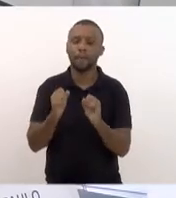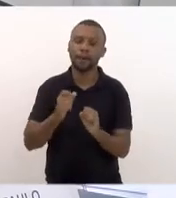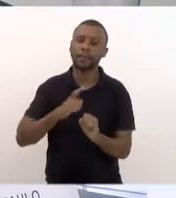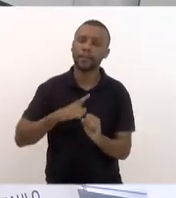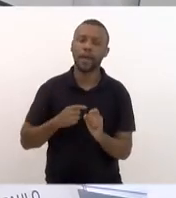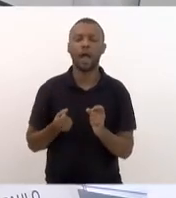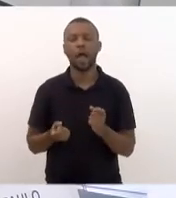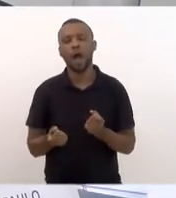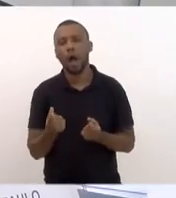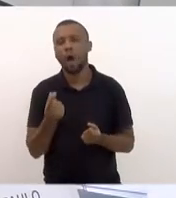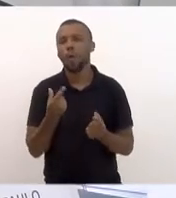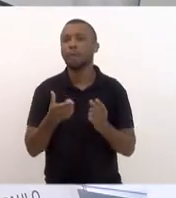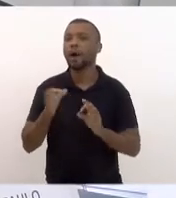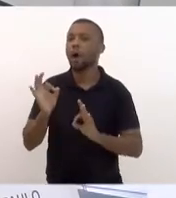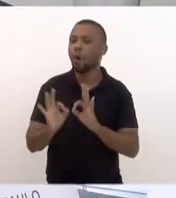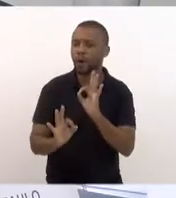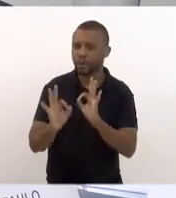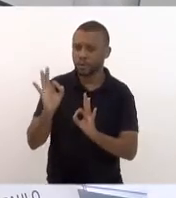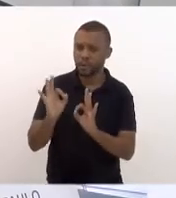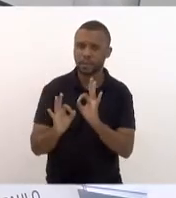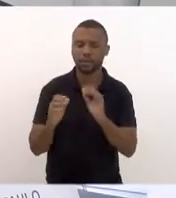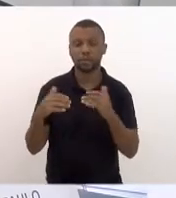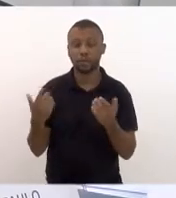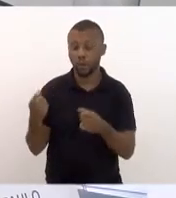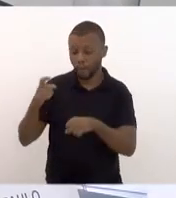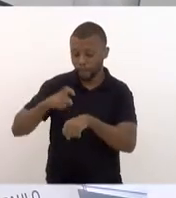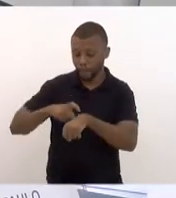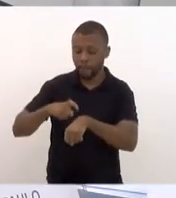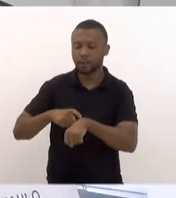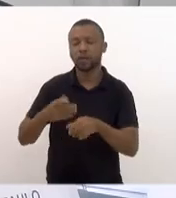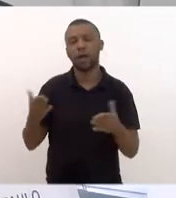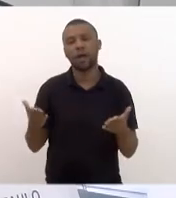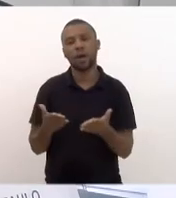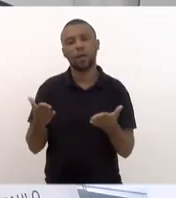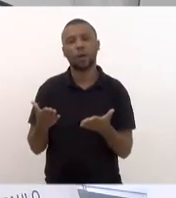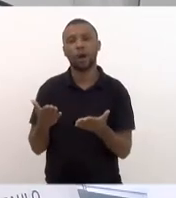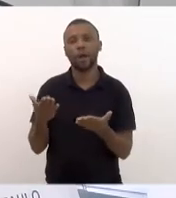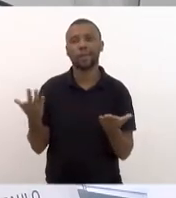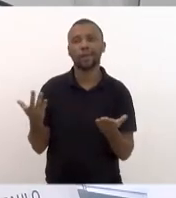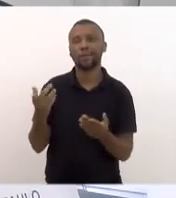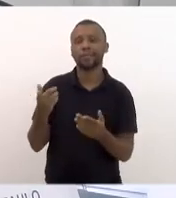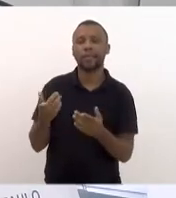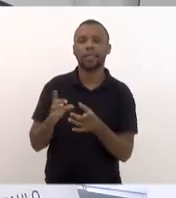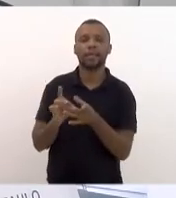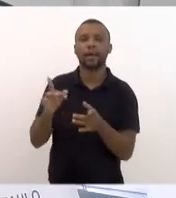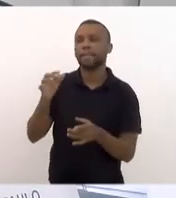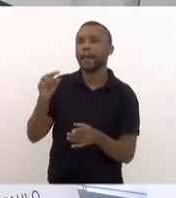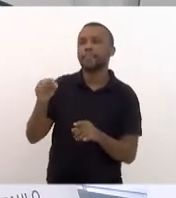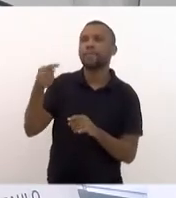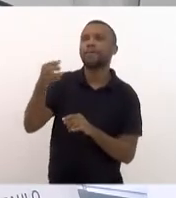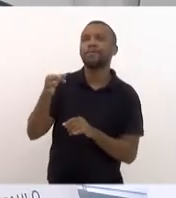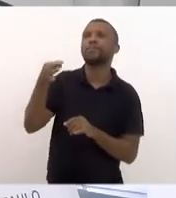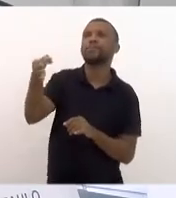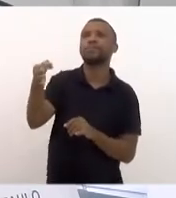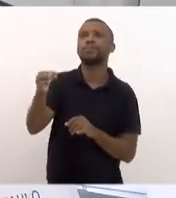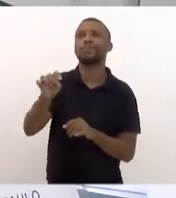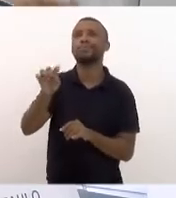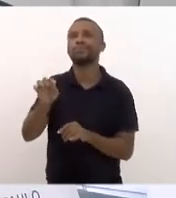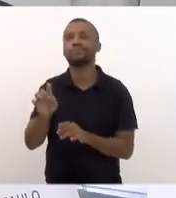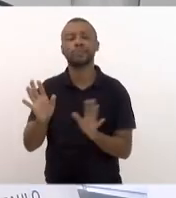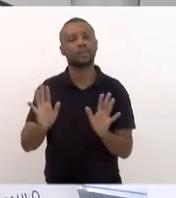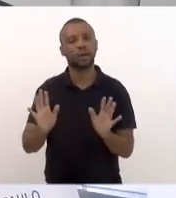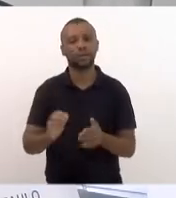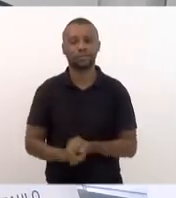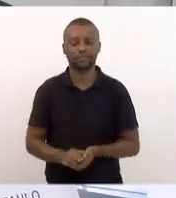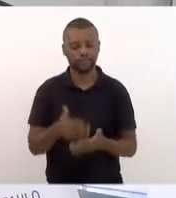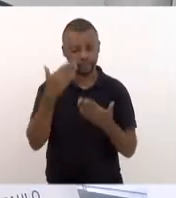alguma organização, a hora é agora, e não depois da manhã. Obrigado, deputado Luiz Paulo. Eu